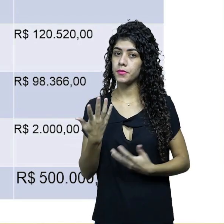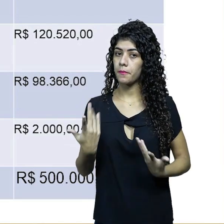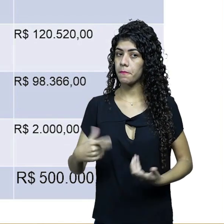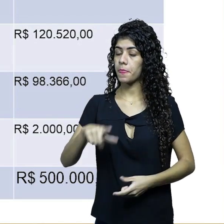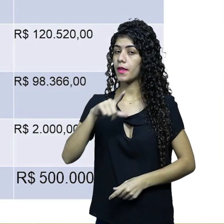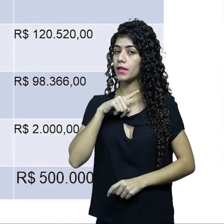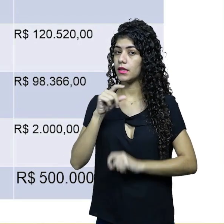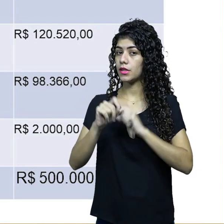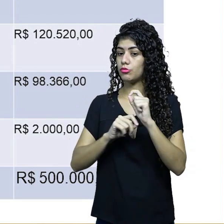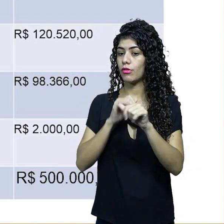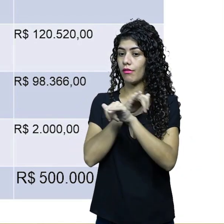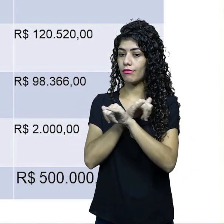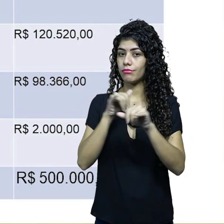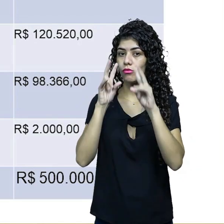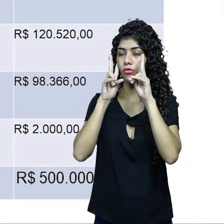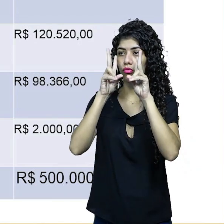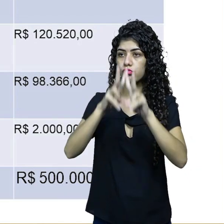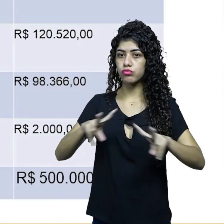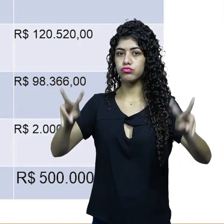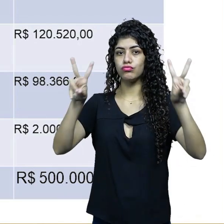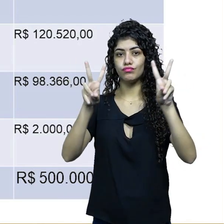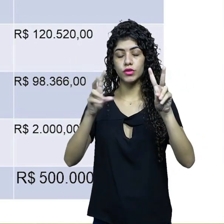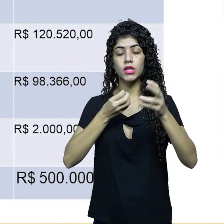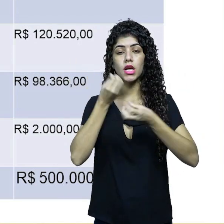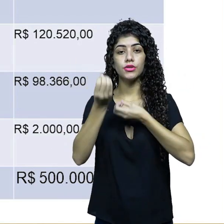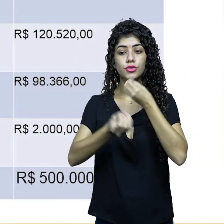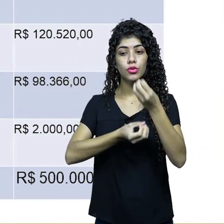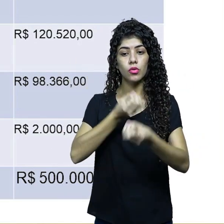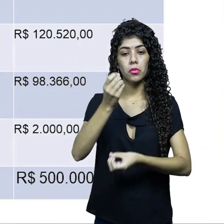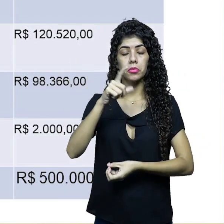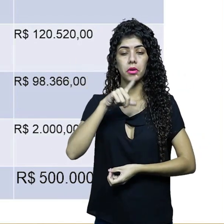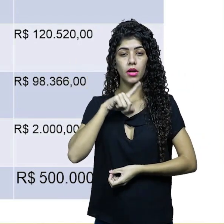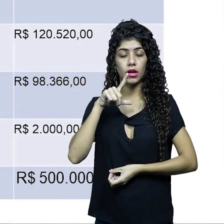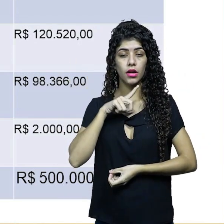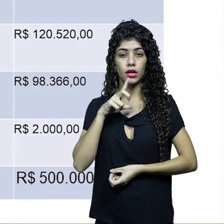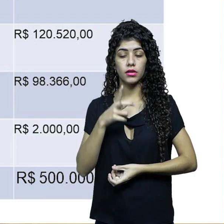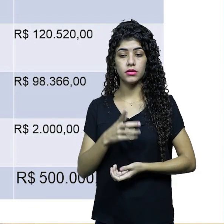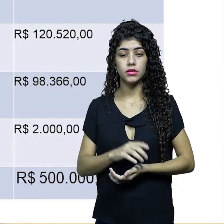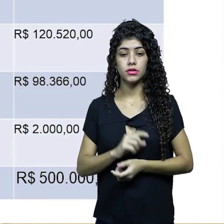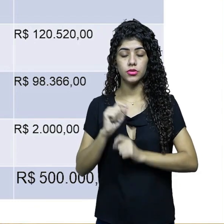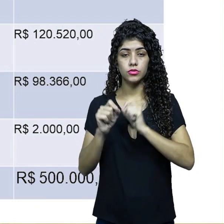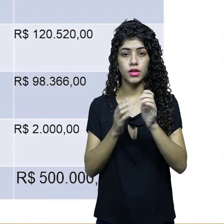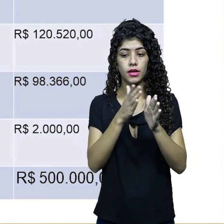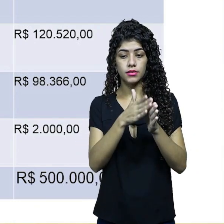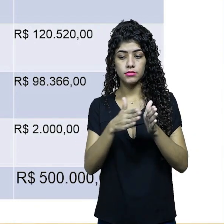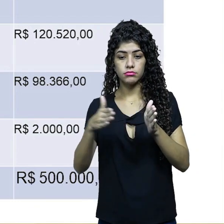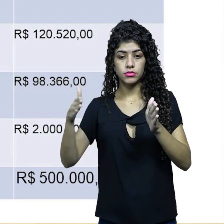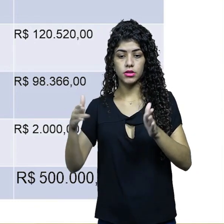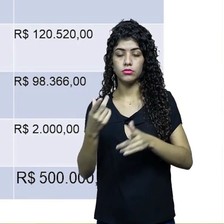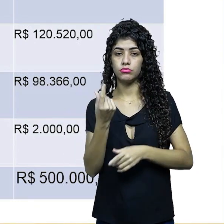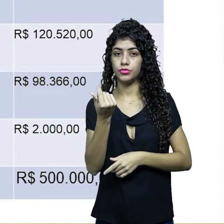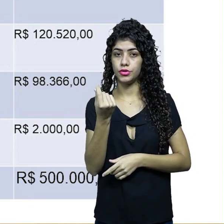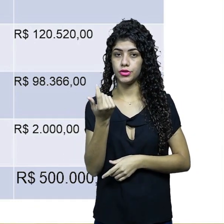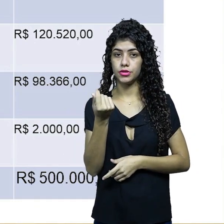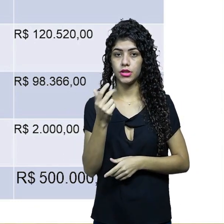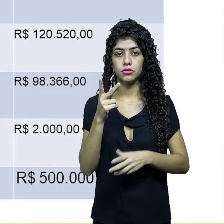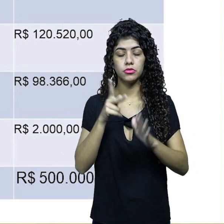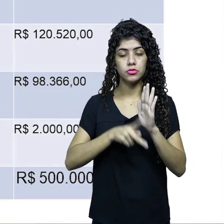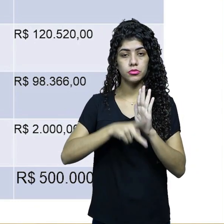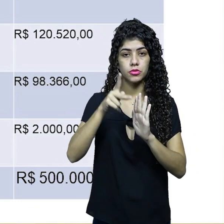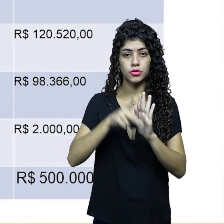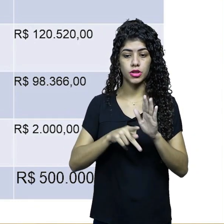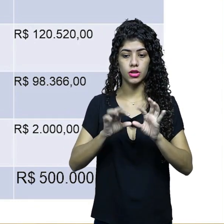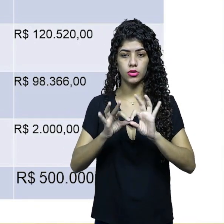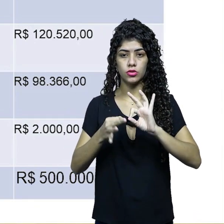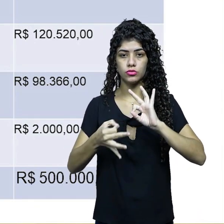a gente tem a visualização de como seria a divisão dos recursos para um projeto